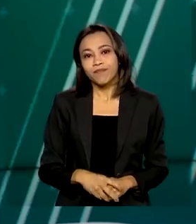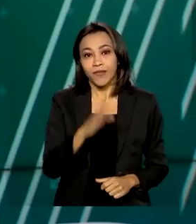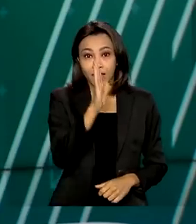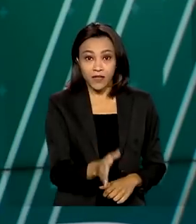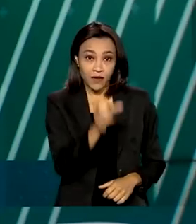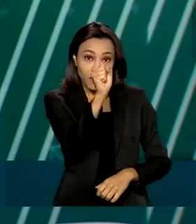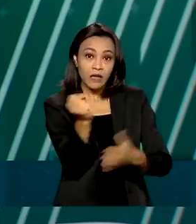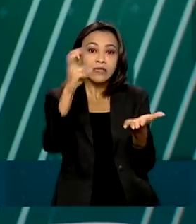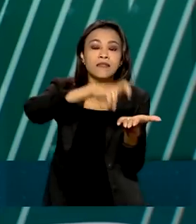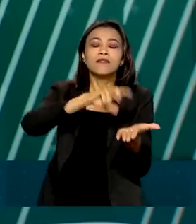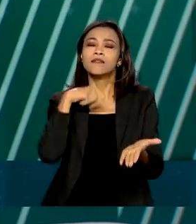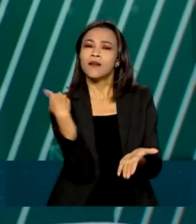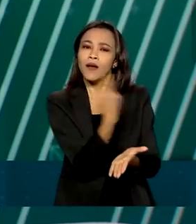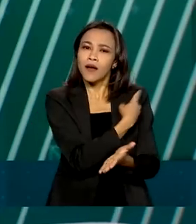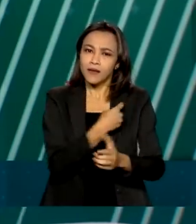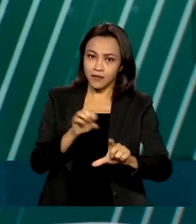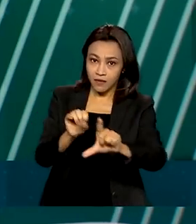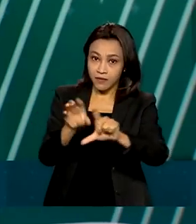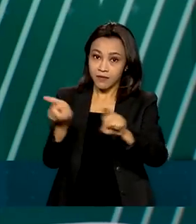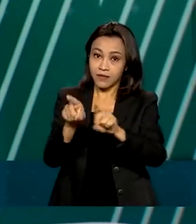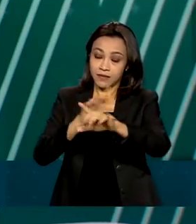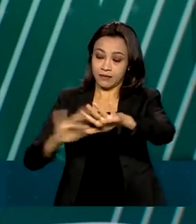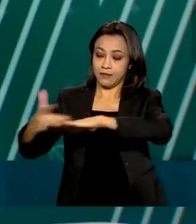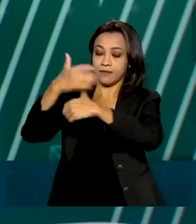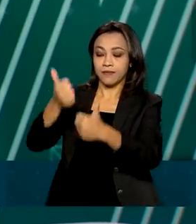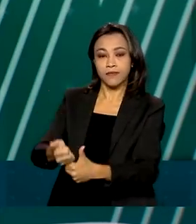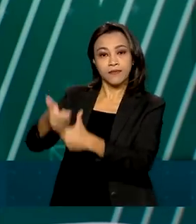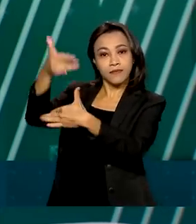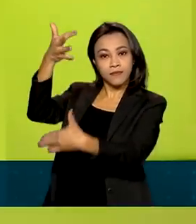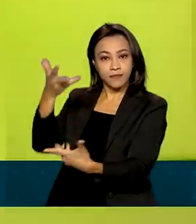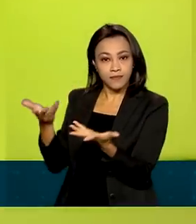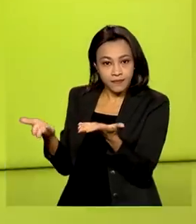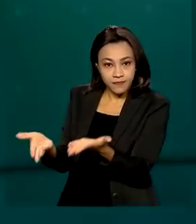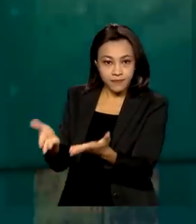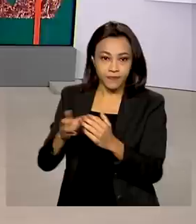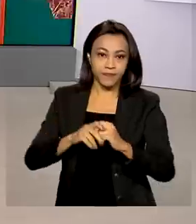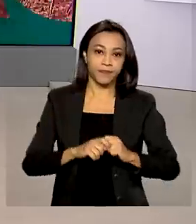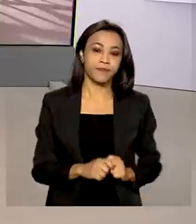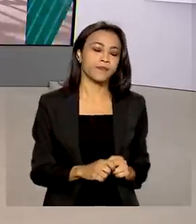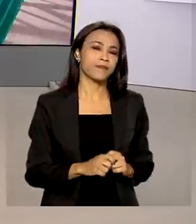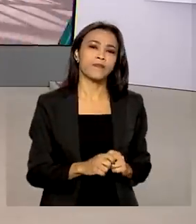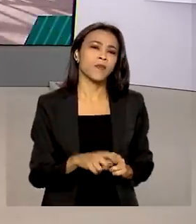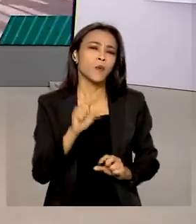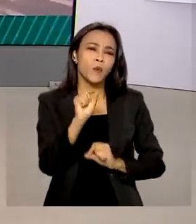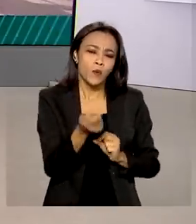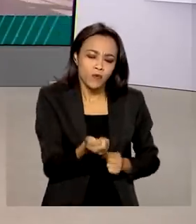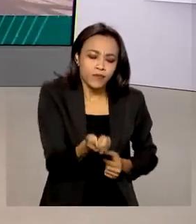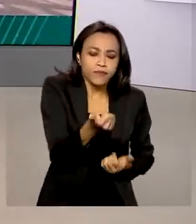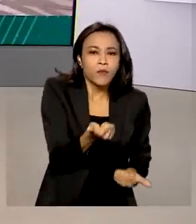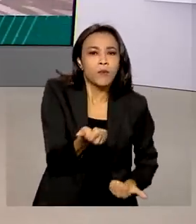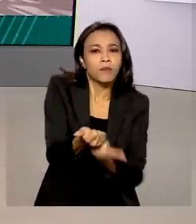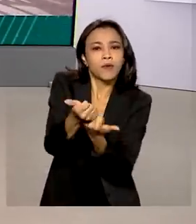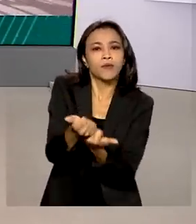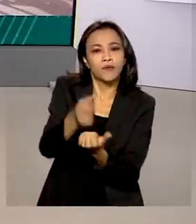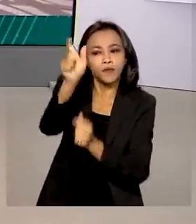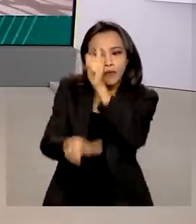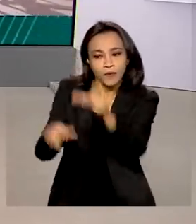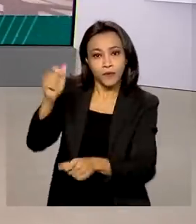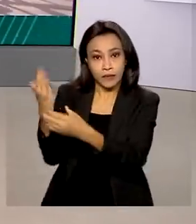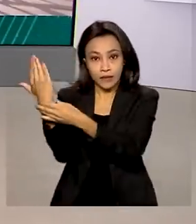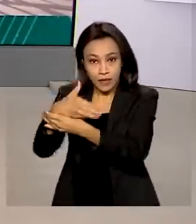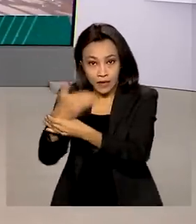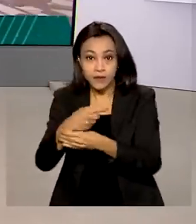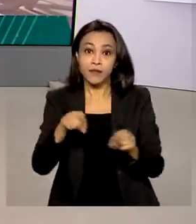Oito horas da manhã, estamos ao vivo também pelas redes sociais. O auxílio para taxistas e